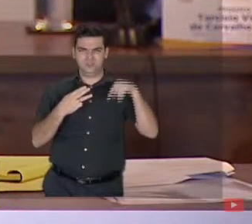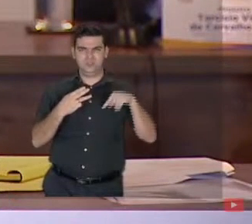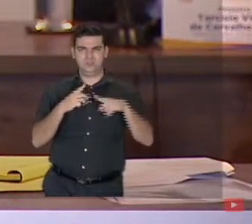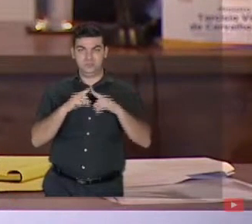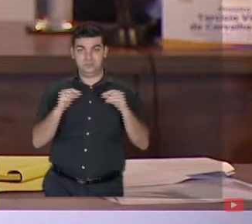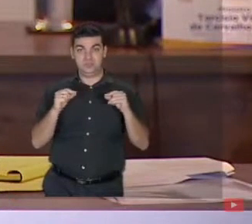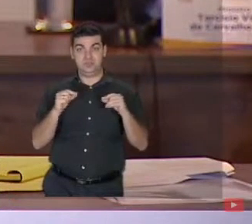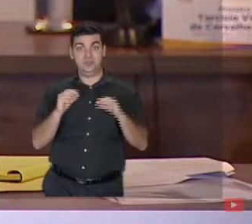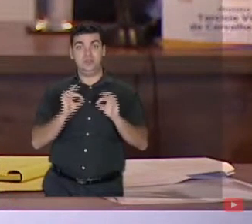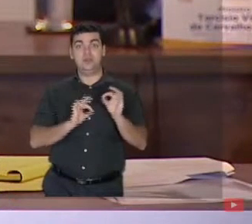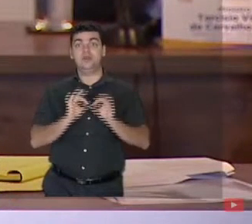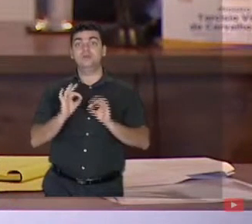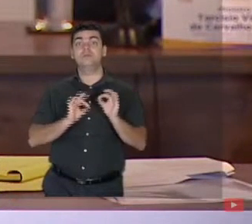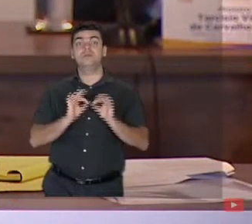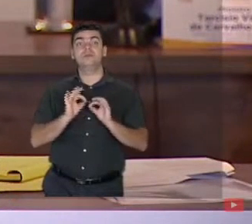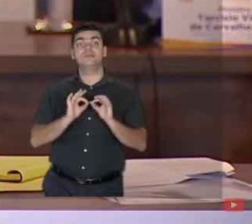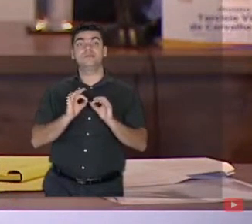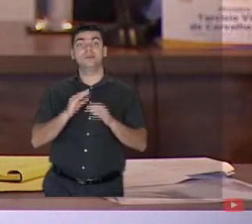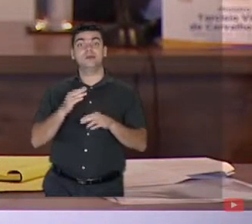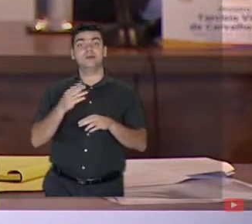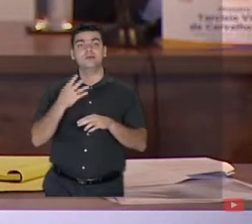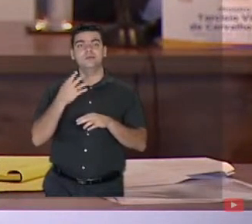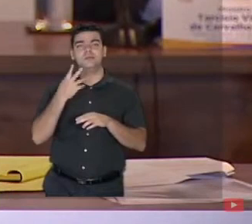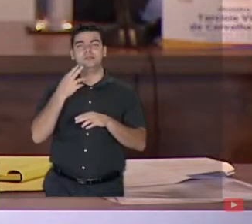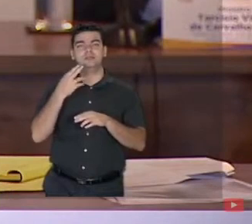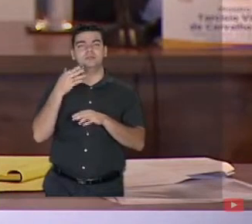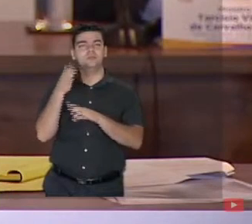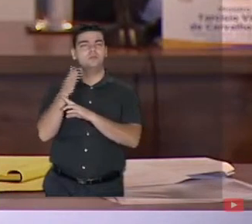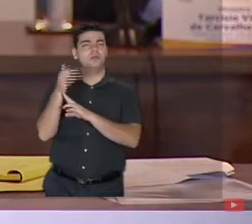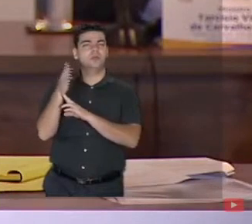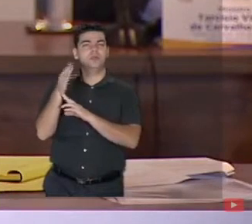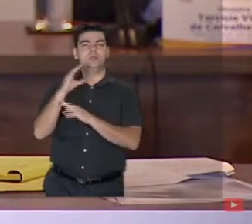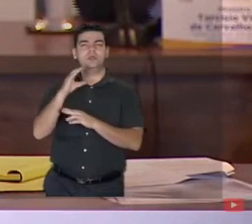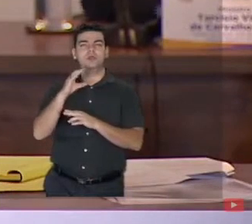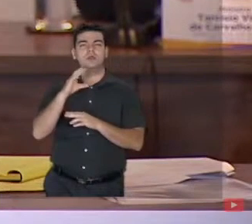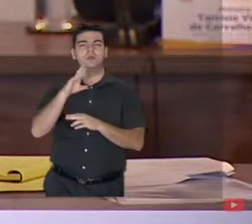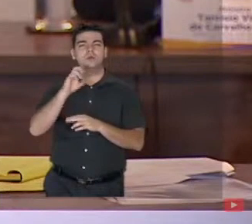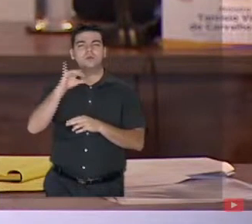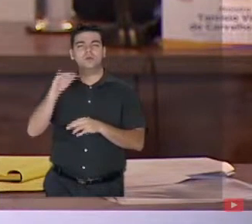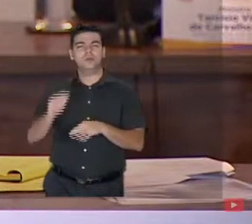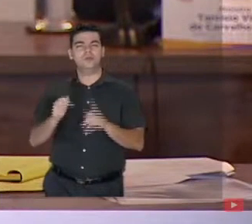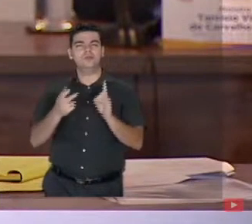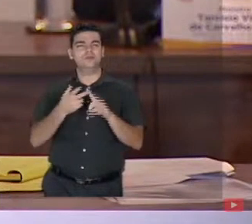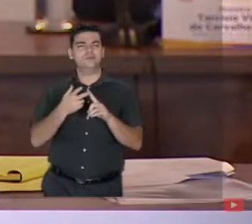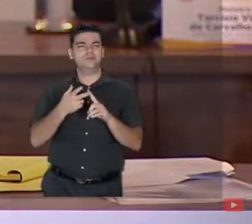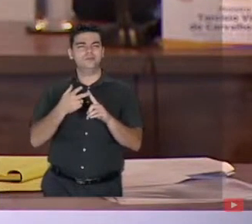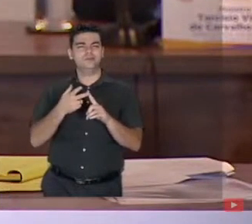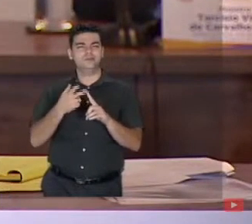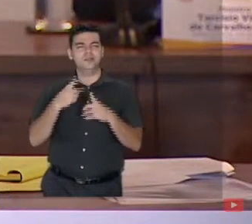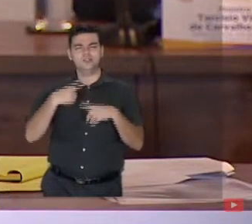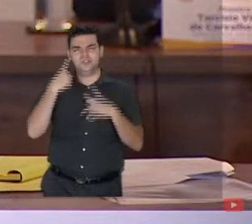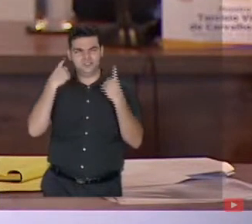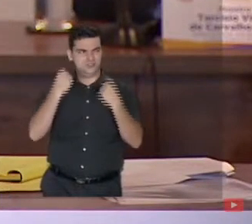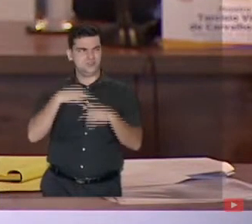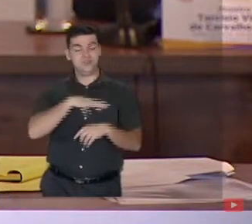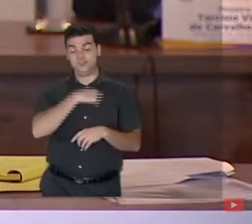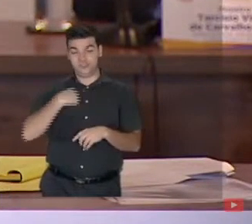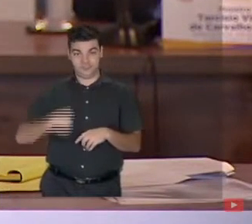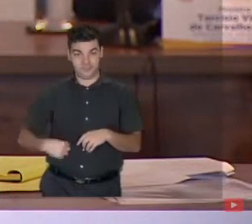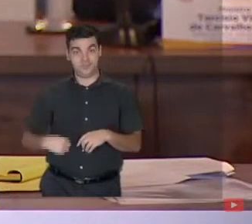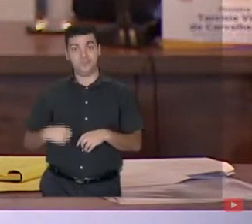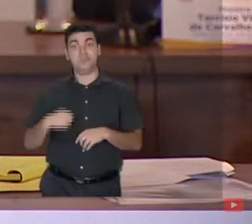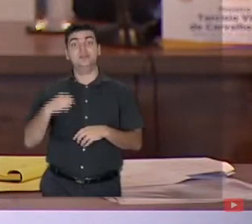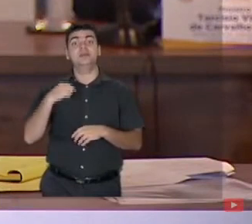Brasília conspirávamos com a Embaixada da Coreia do Norte e da China para derrubar o presidente. E